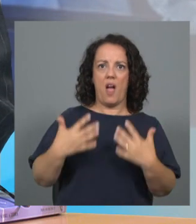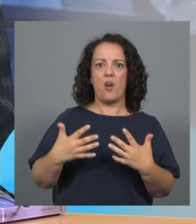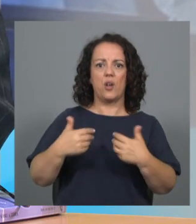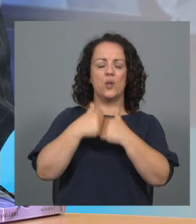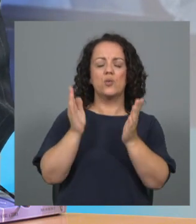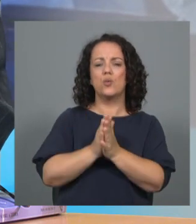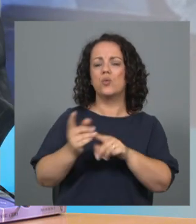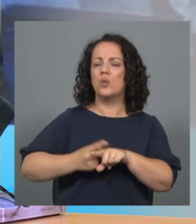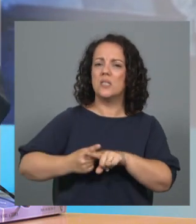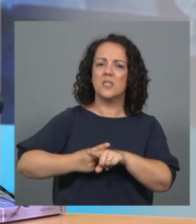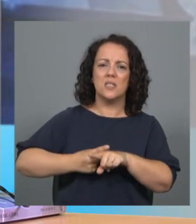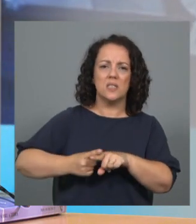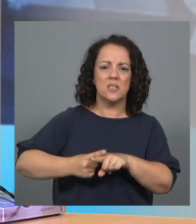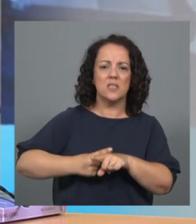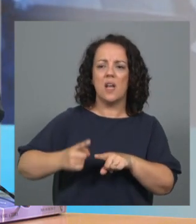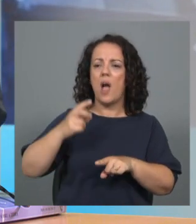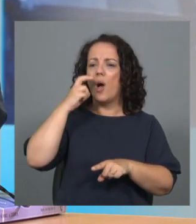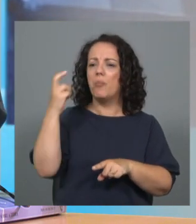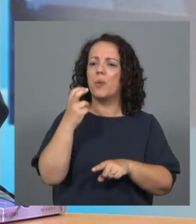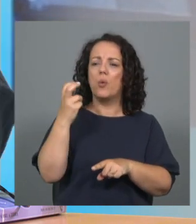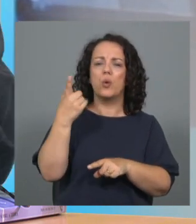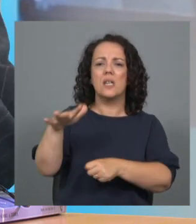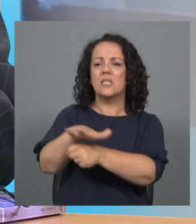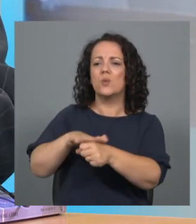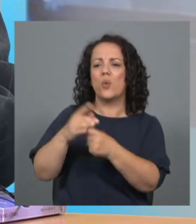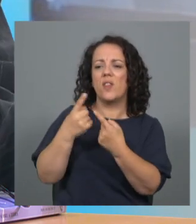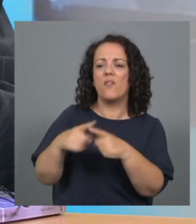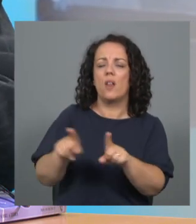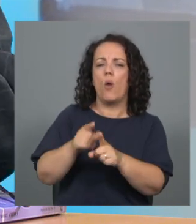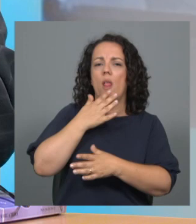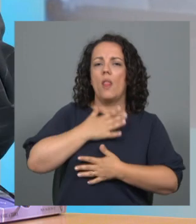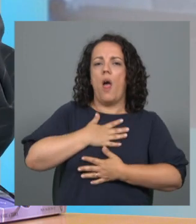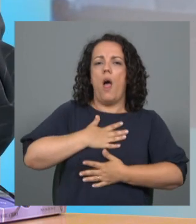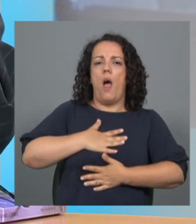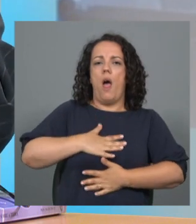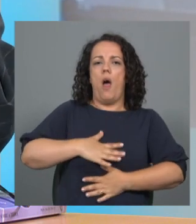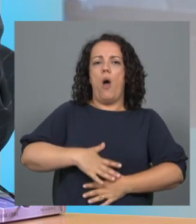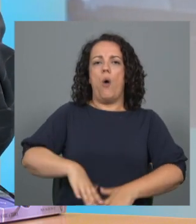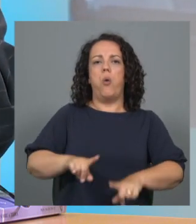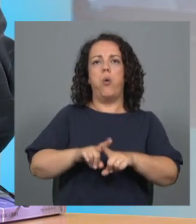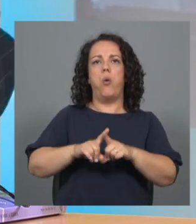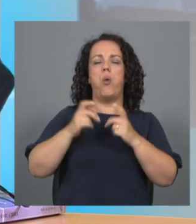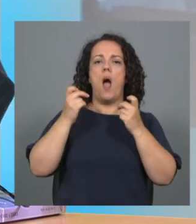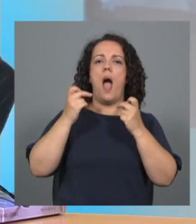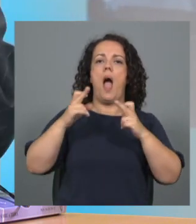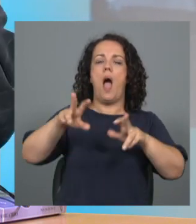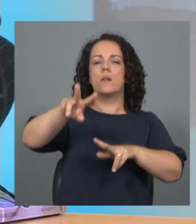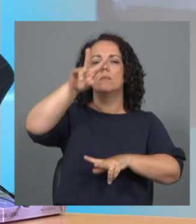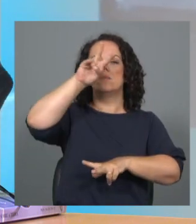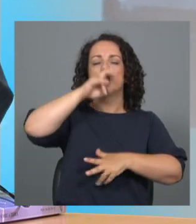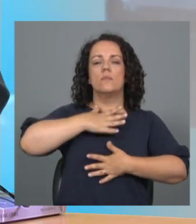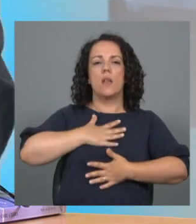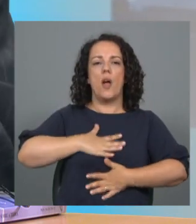procurar situações diferentes, onde se possa respirar um ar mais saudável, um ar